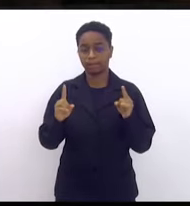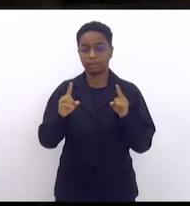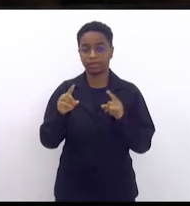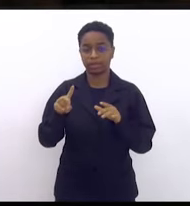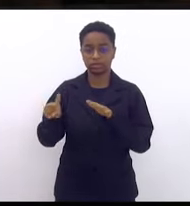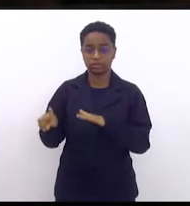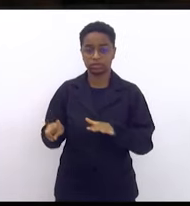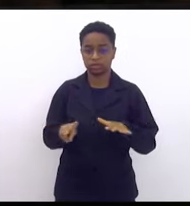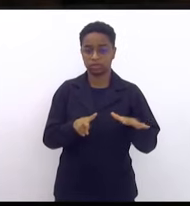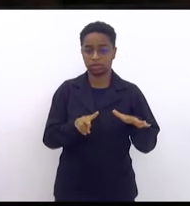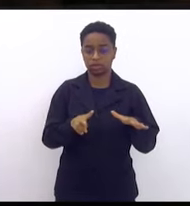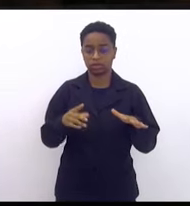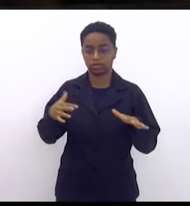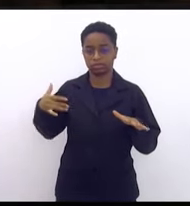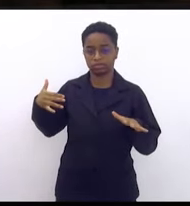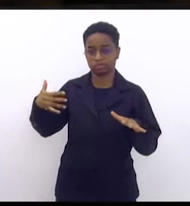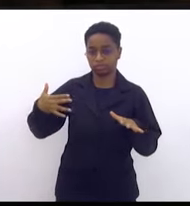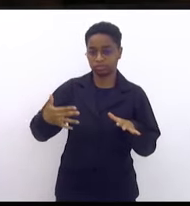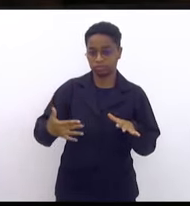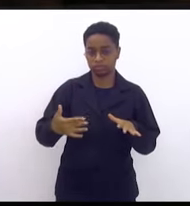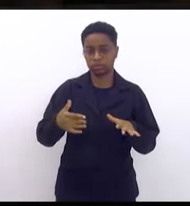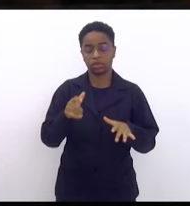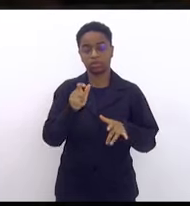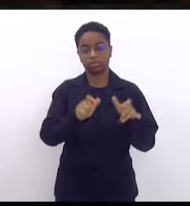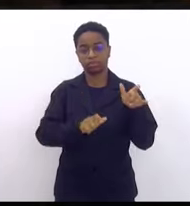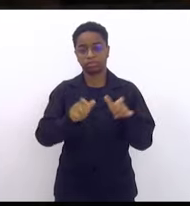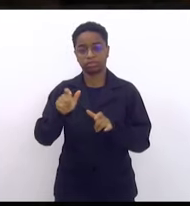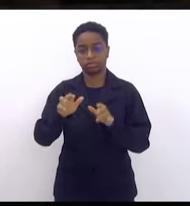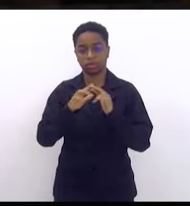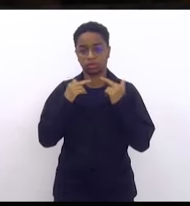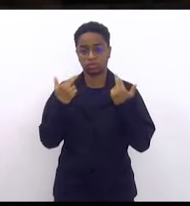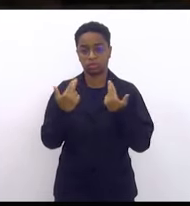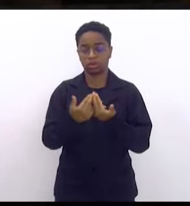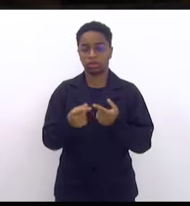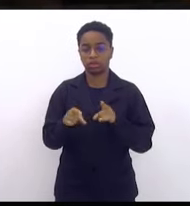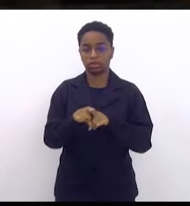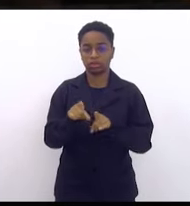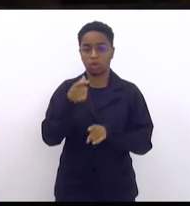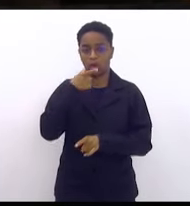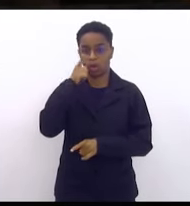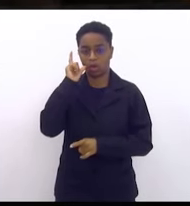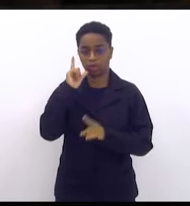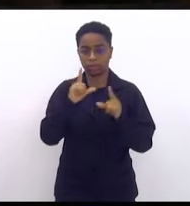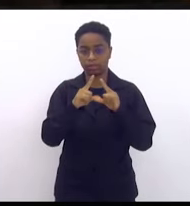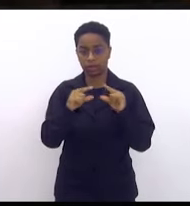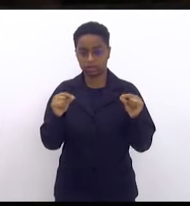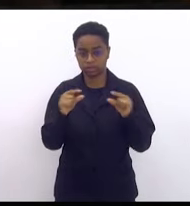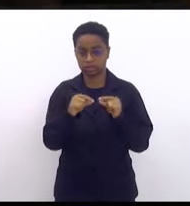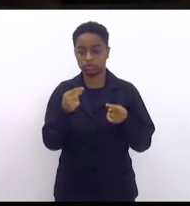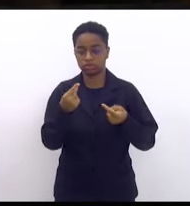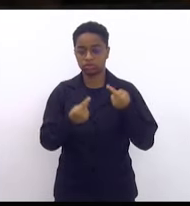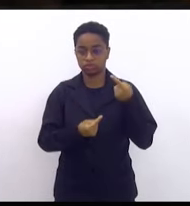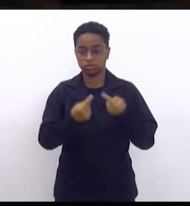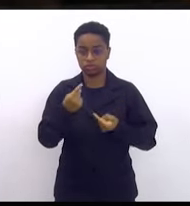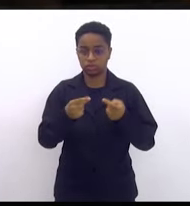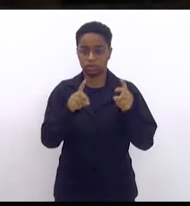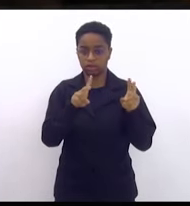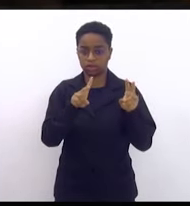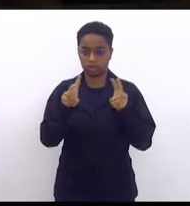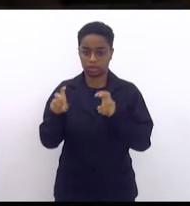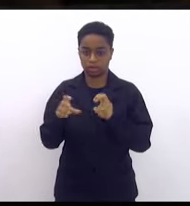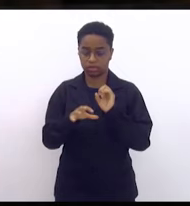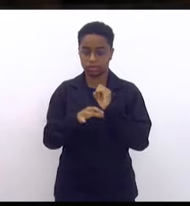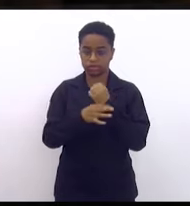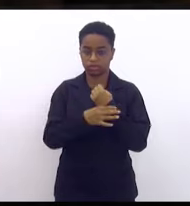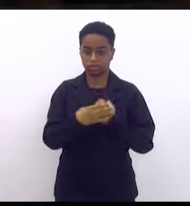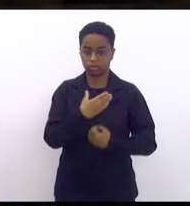inteira, as autoridades se reuniram, inclusive ontem, em Brasília, para tratar do tema